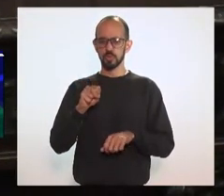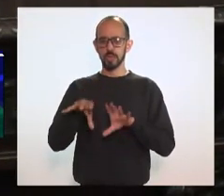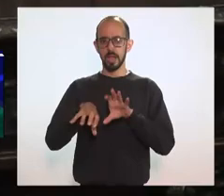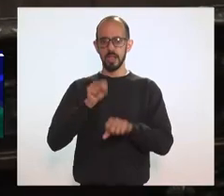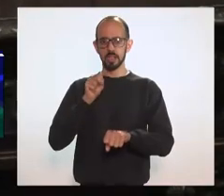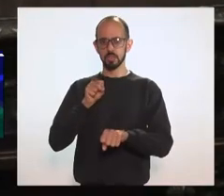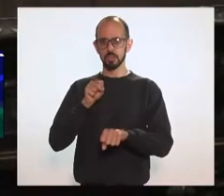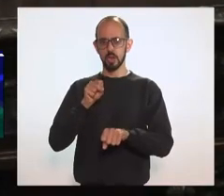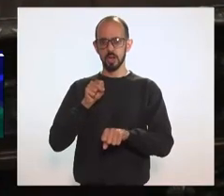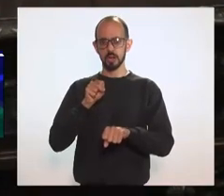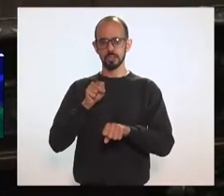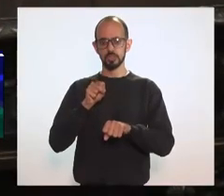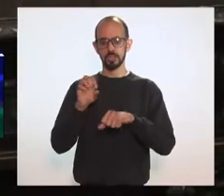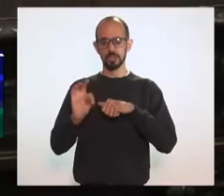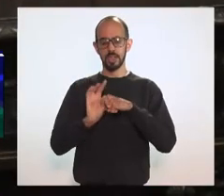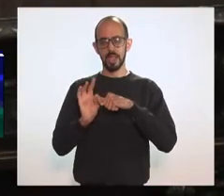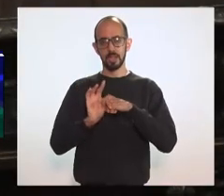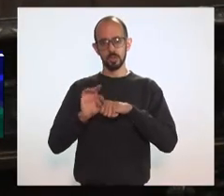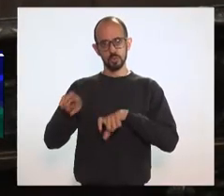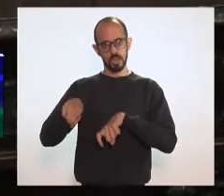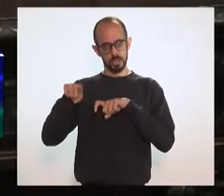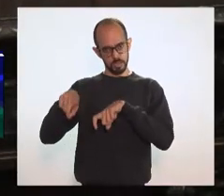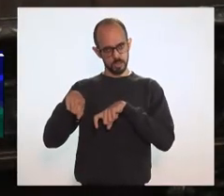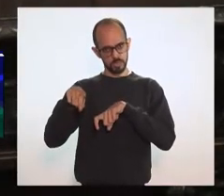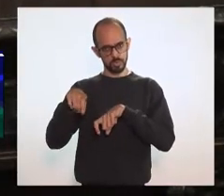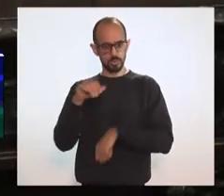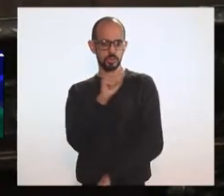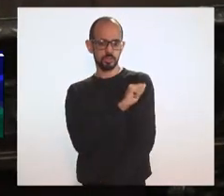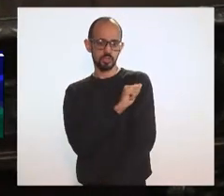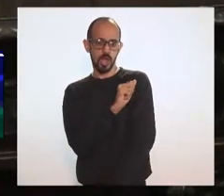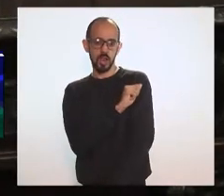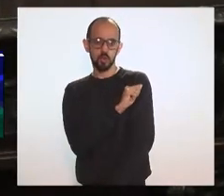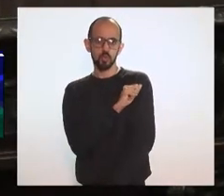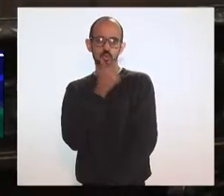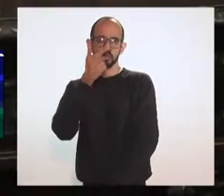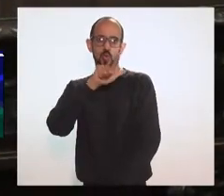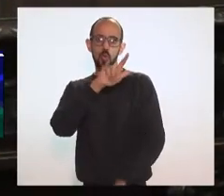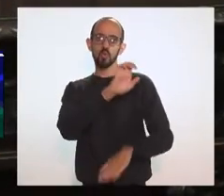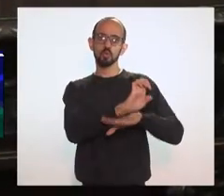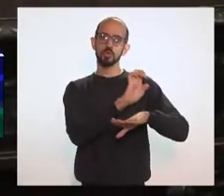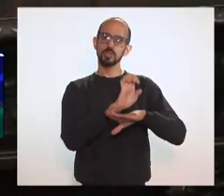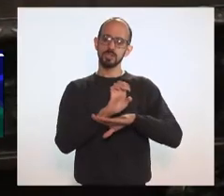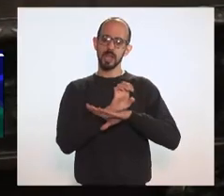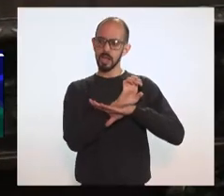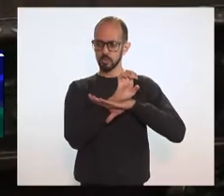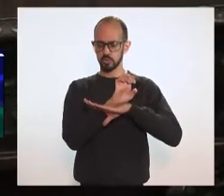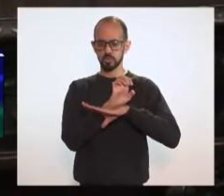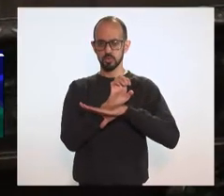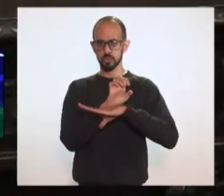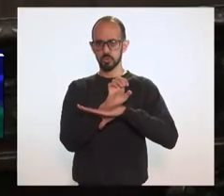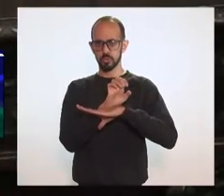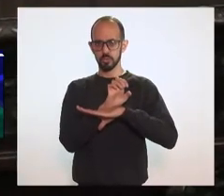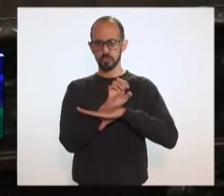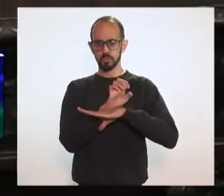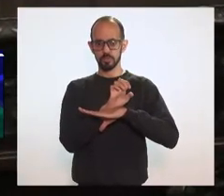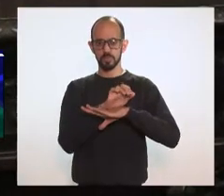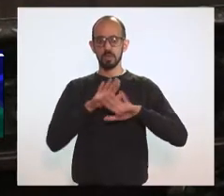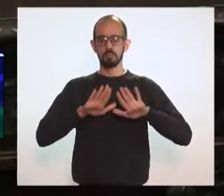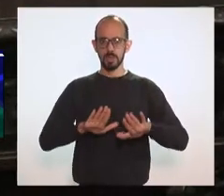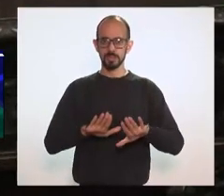eixo norte-noroeste e também até de alunos provenientes de outros estados do sudeste brasileiro, notadamente do Espírito Santo. Pois